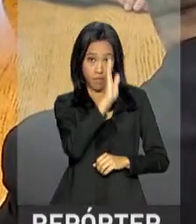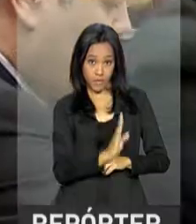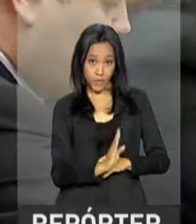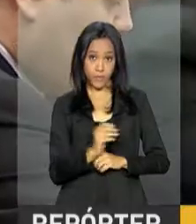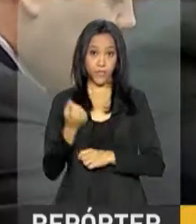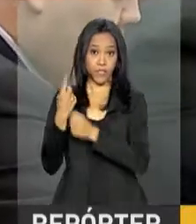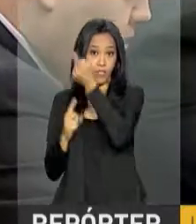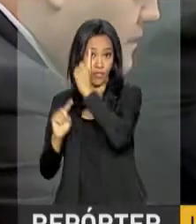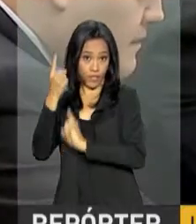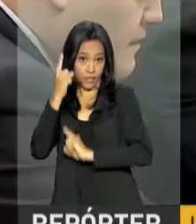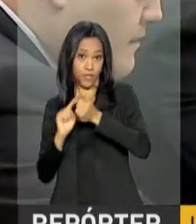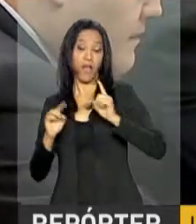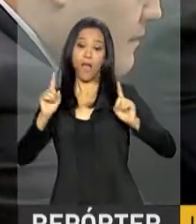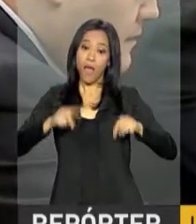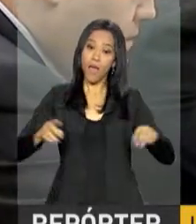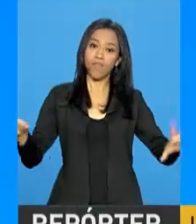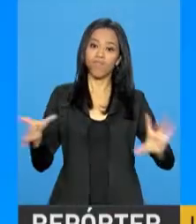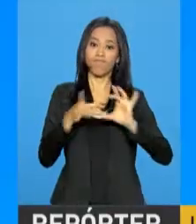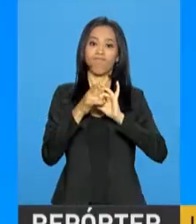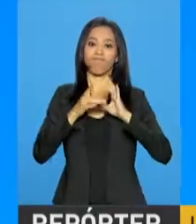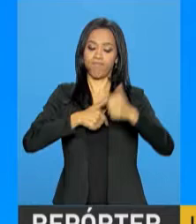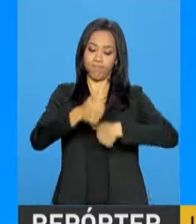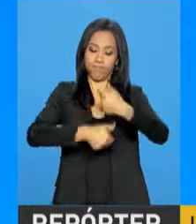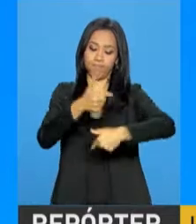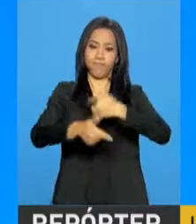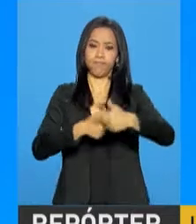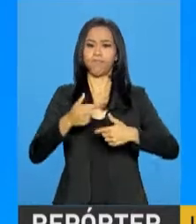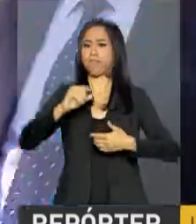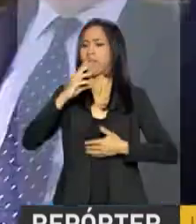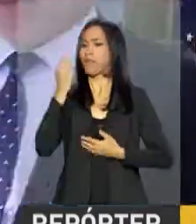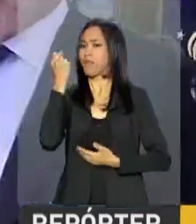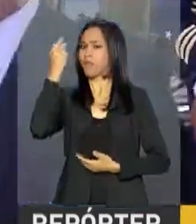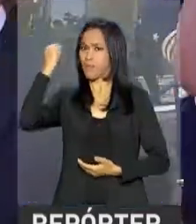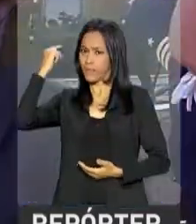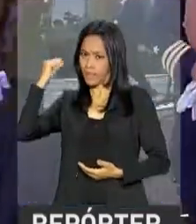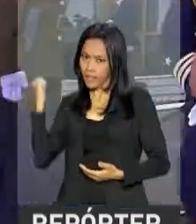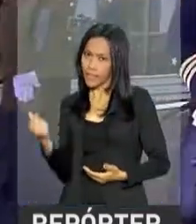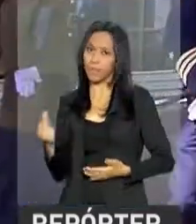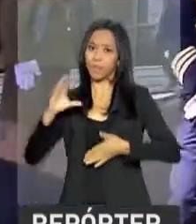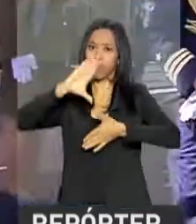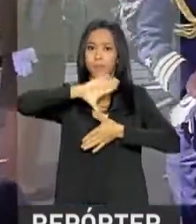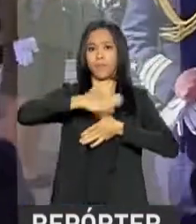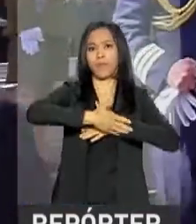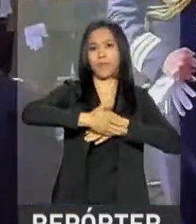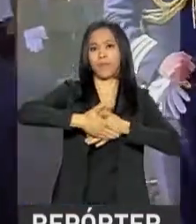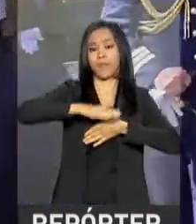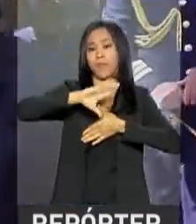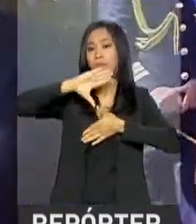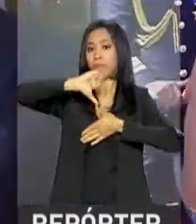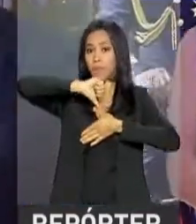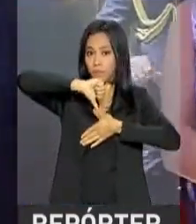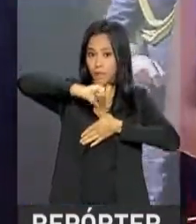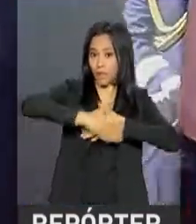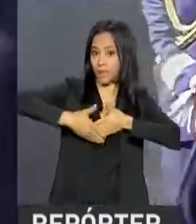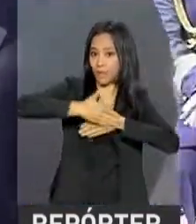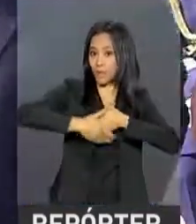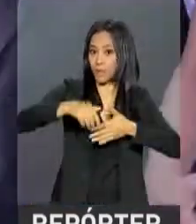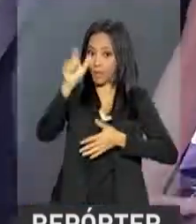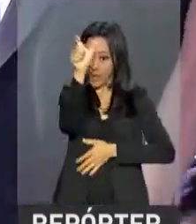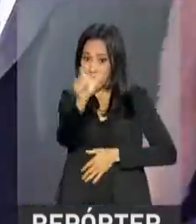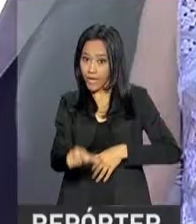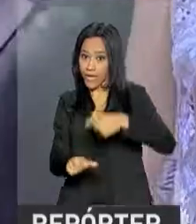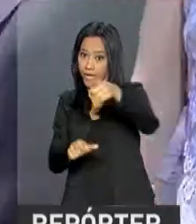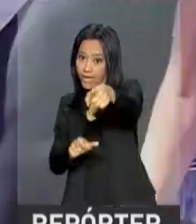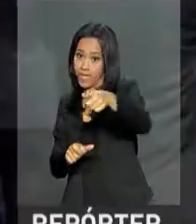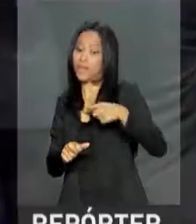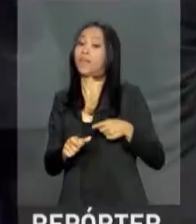chilenos são parceiros estratégicos na américa do sul há muito tempo tanto que o presidente do país vizinho se baixa pinheira incluiu o